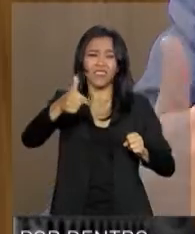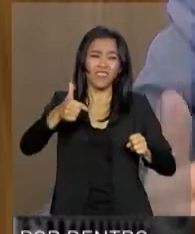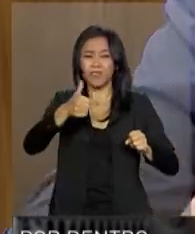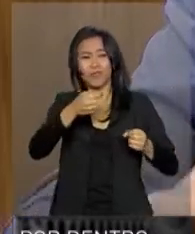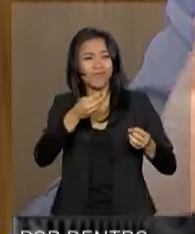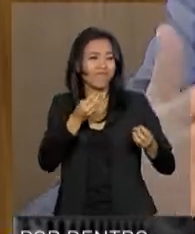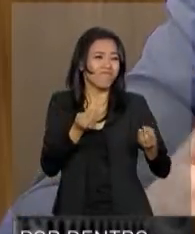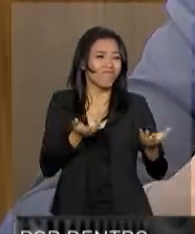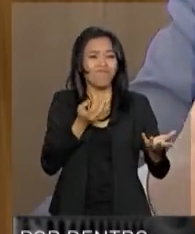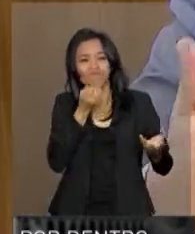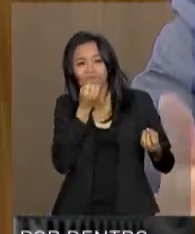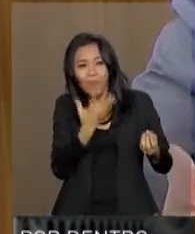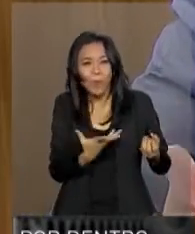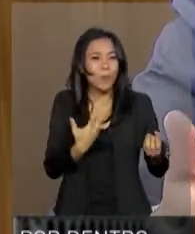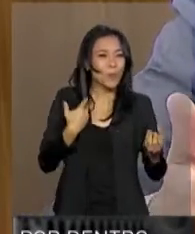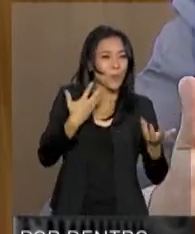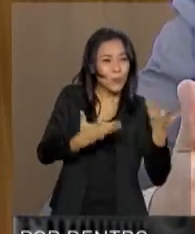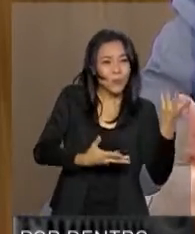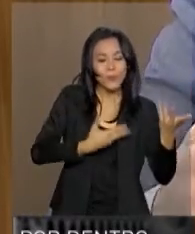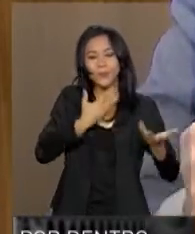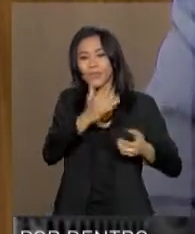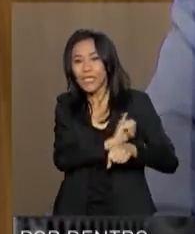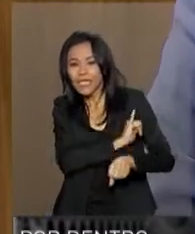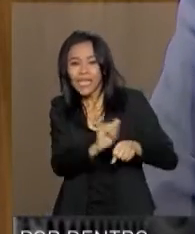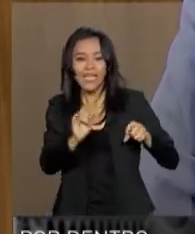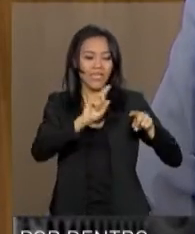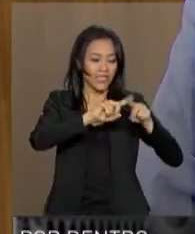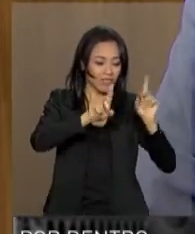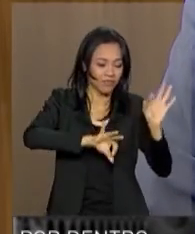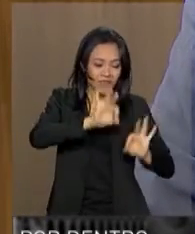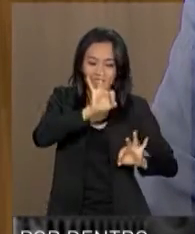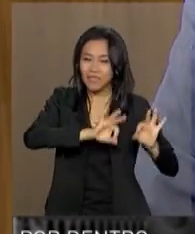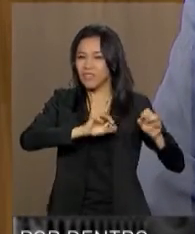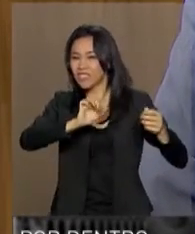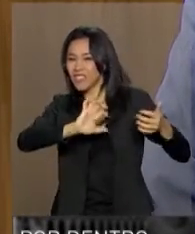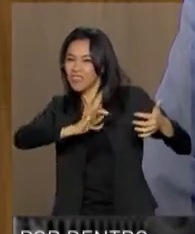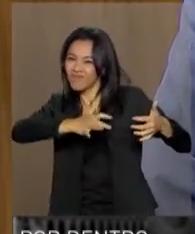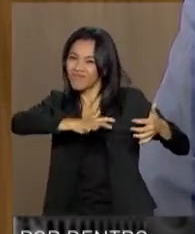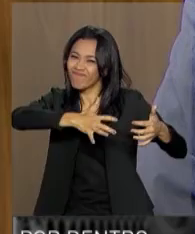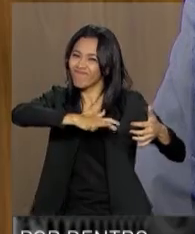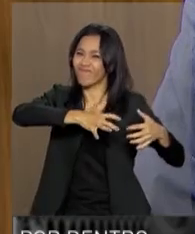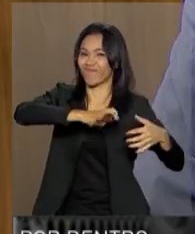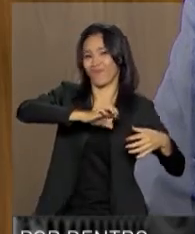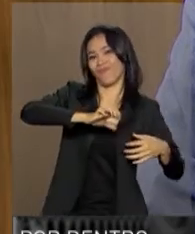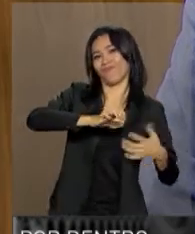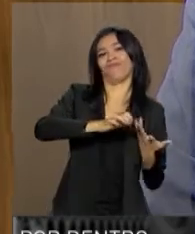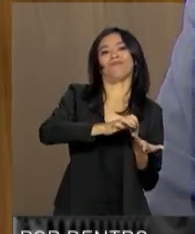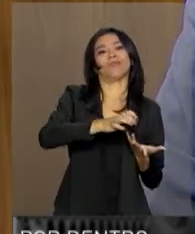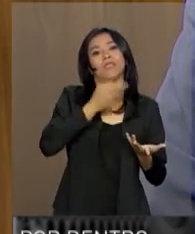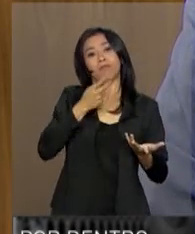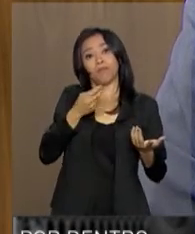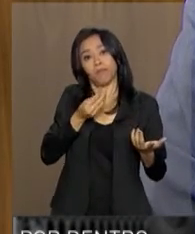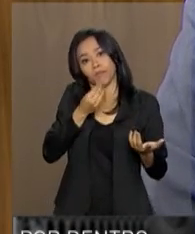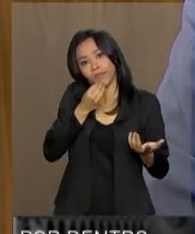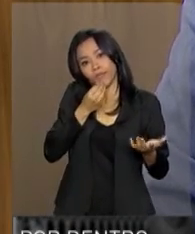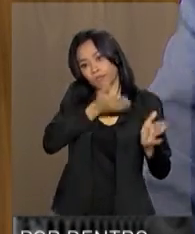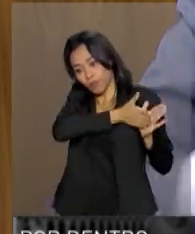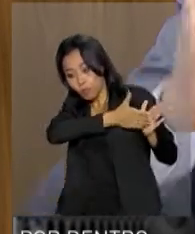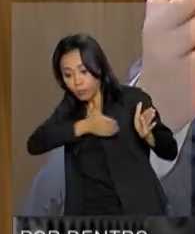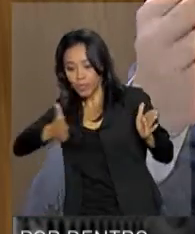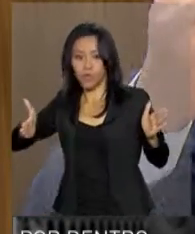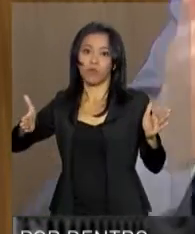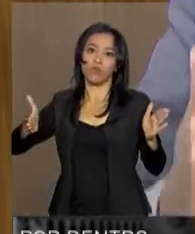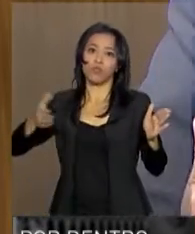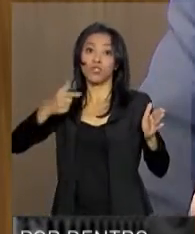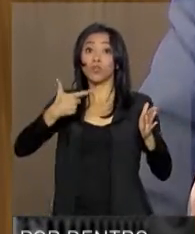servindo como instrumento de planejamento que ele deveria ser e que a gente deveria ter sim um instrumento de longo prazo de 12 anos de